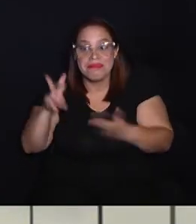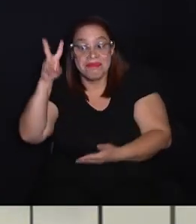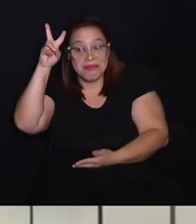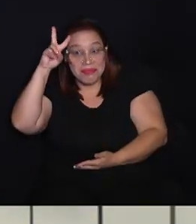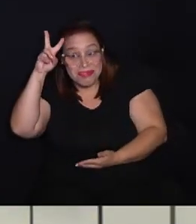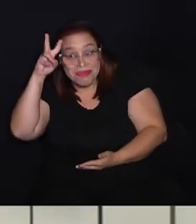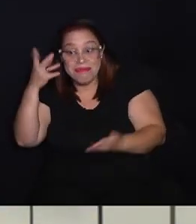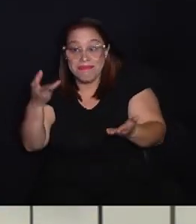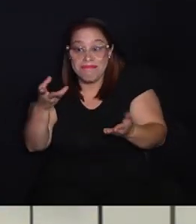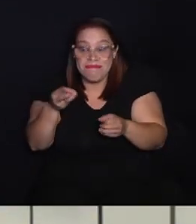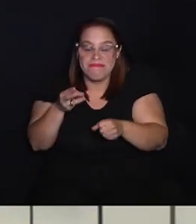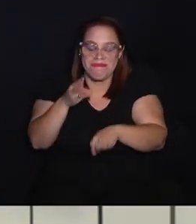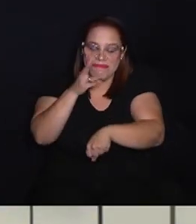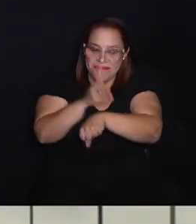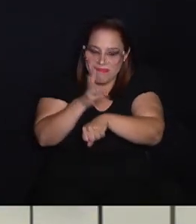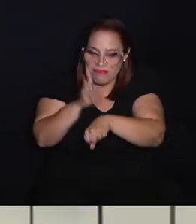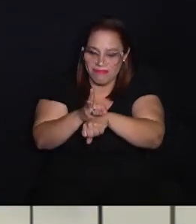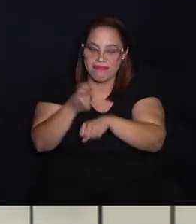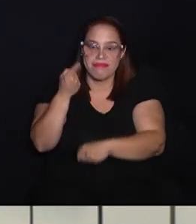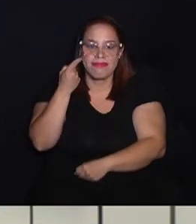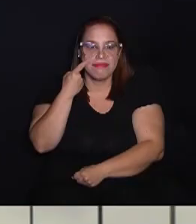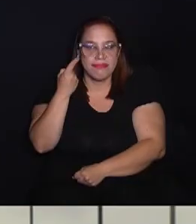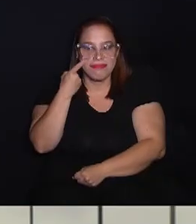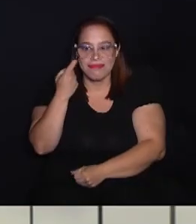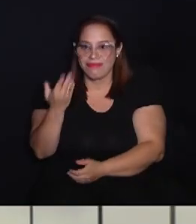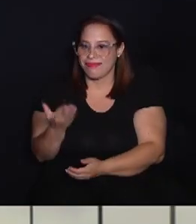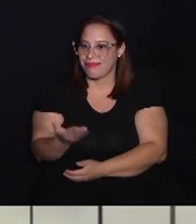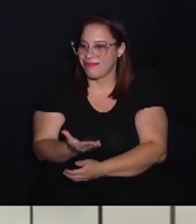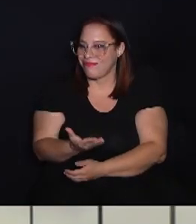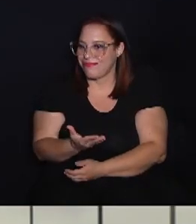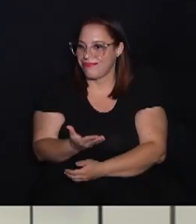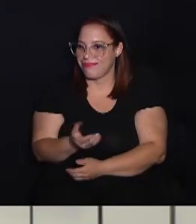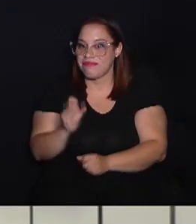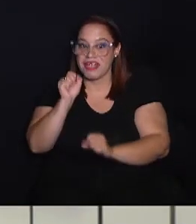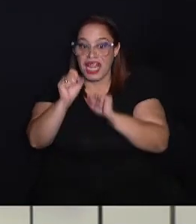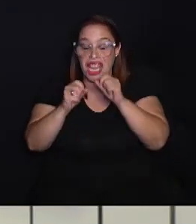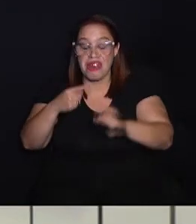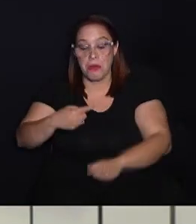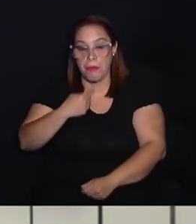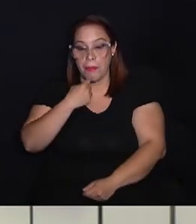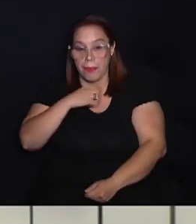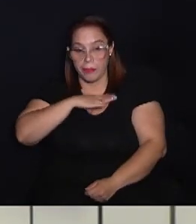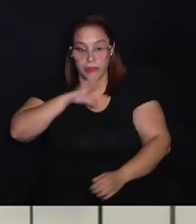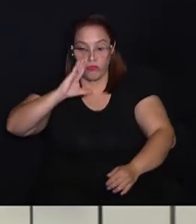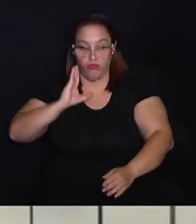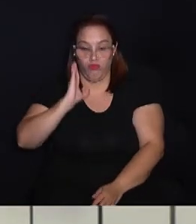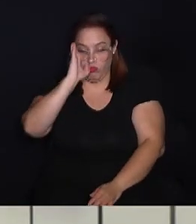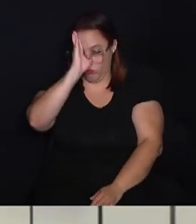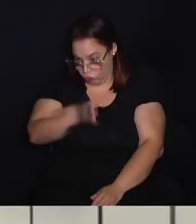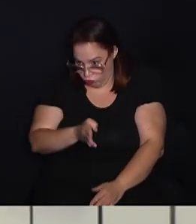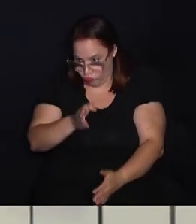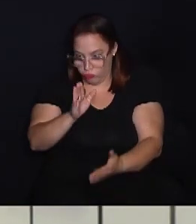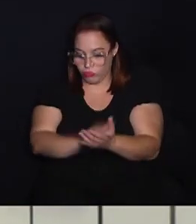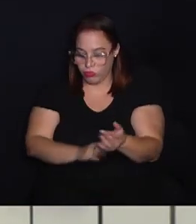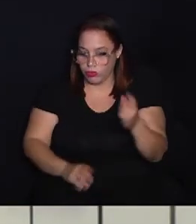Olá, seja bem-vinda, seja bem-vindo. Semana começando, segunda-feira, 7 de outubro de